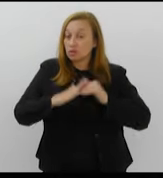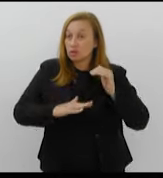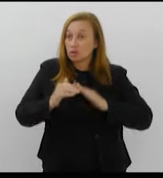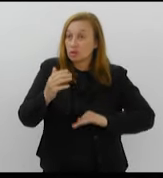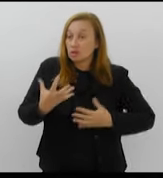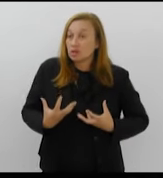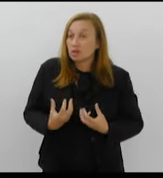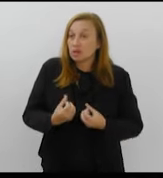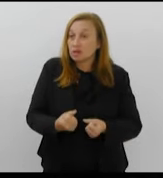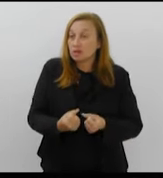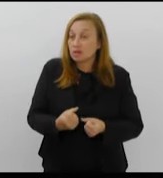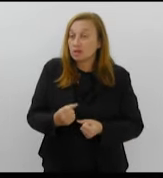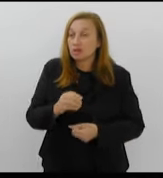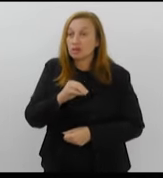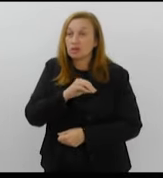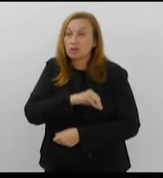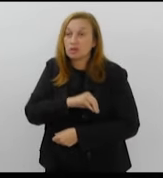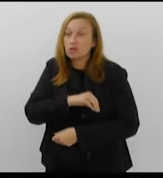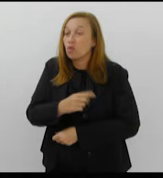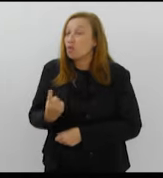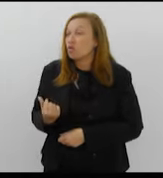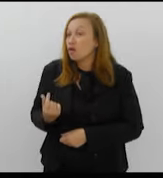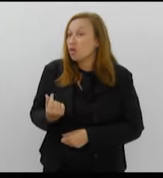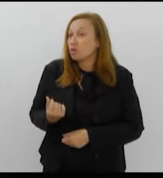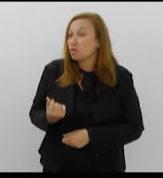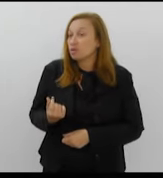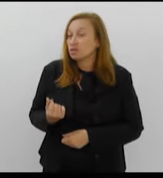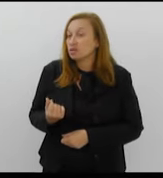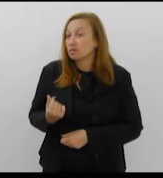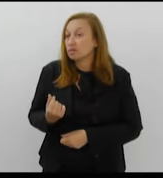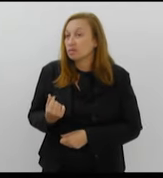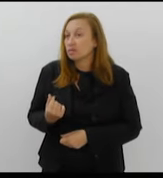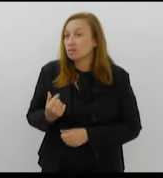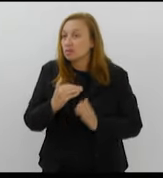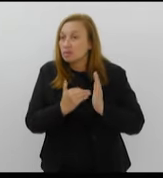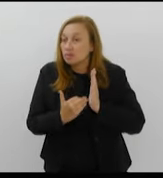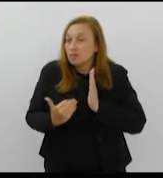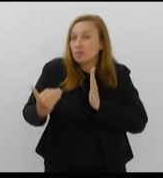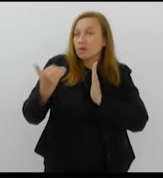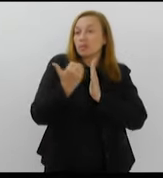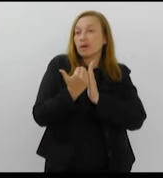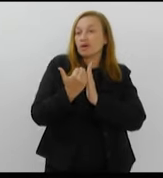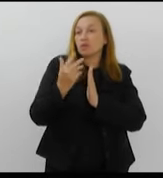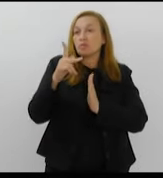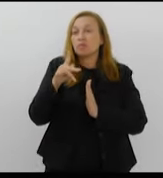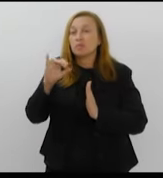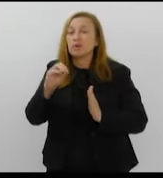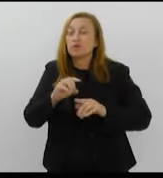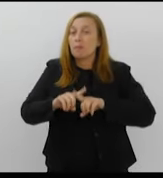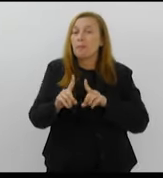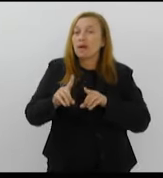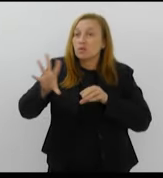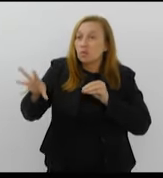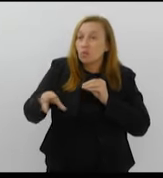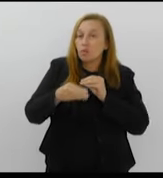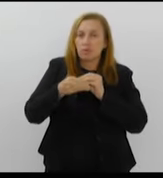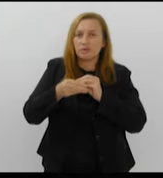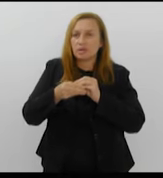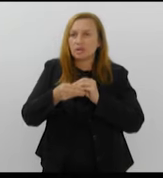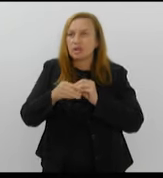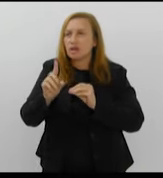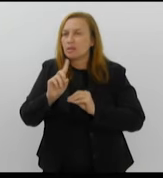um abono sobre o valor dos salários para alcançar o piso. Mas esse complemento não